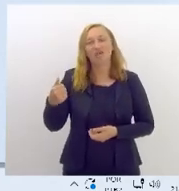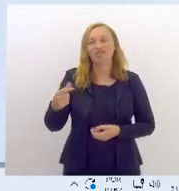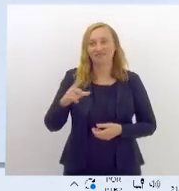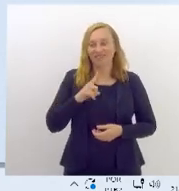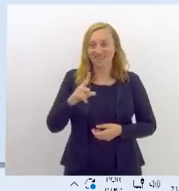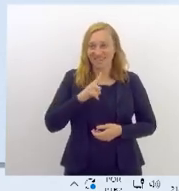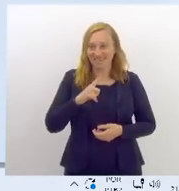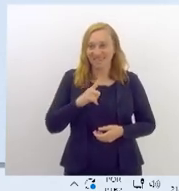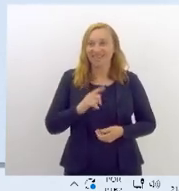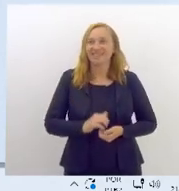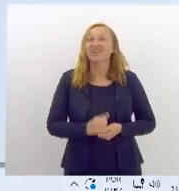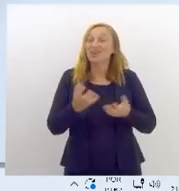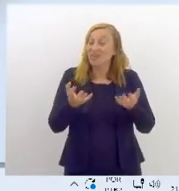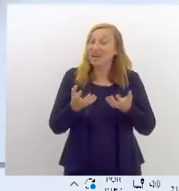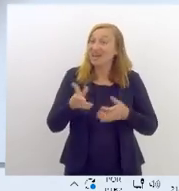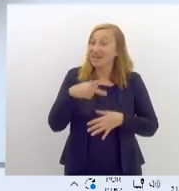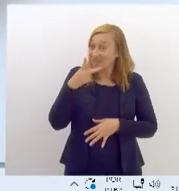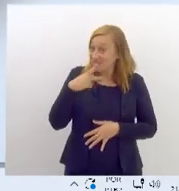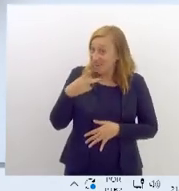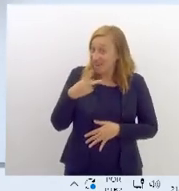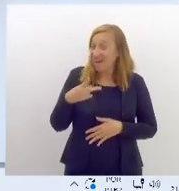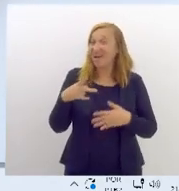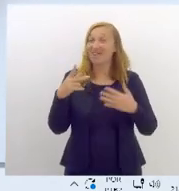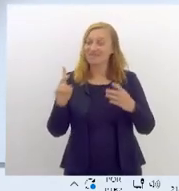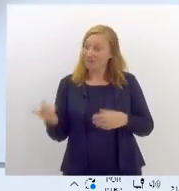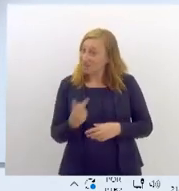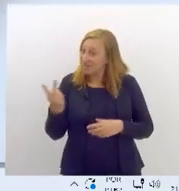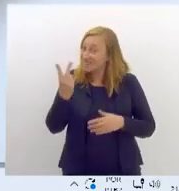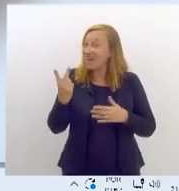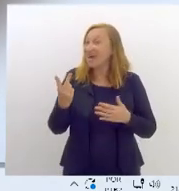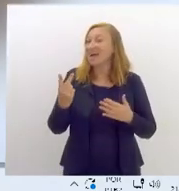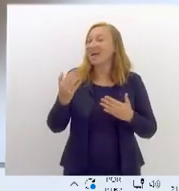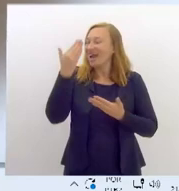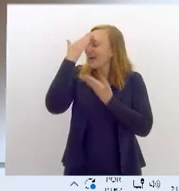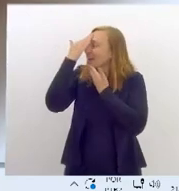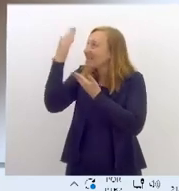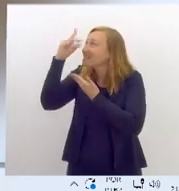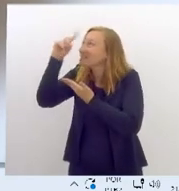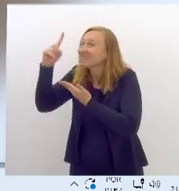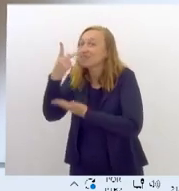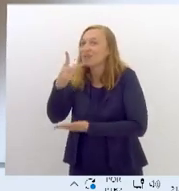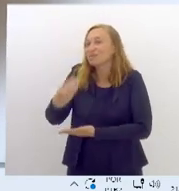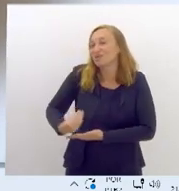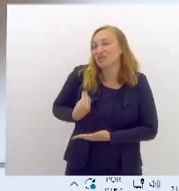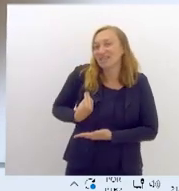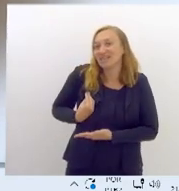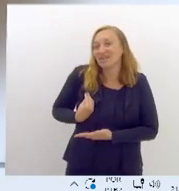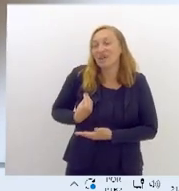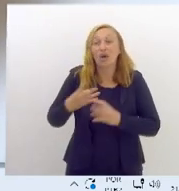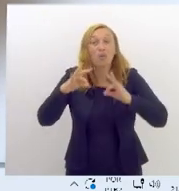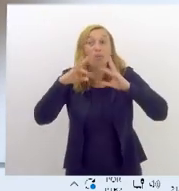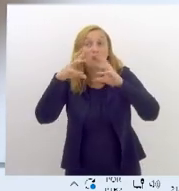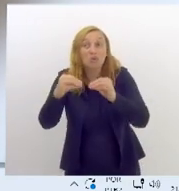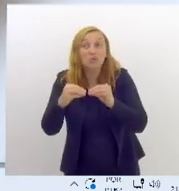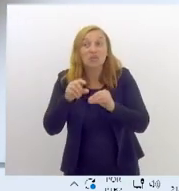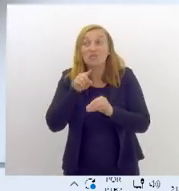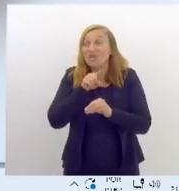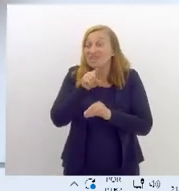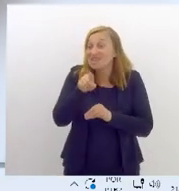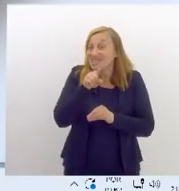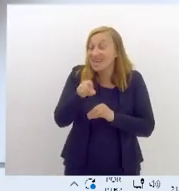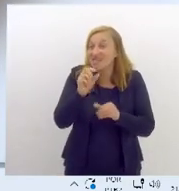e eu quero aqui publicamente te honrar agradecer a Deus pela sua vida por tudo que você